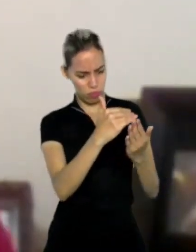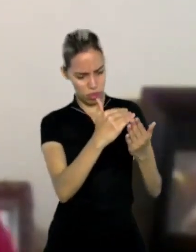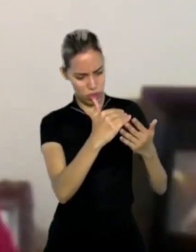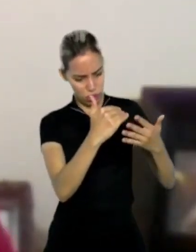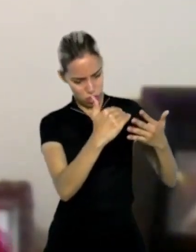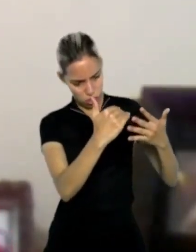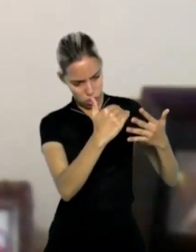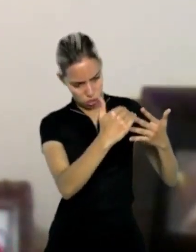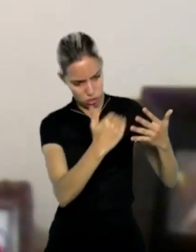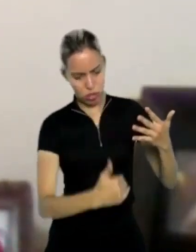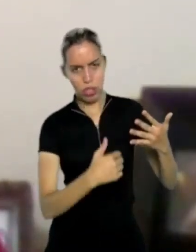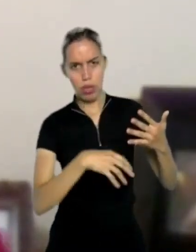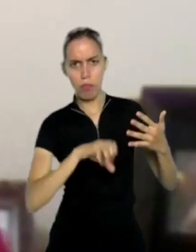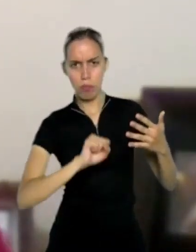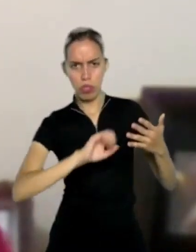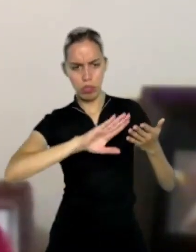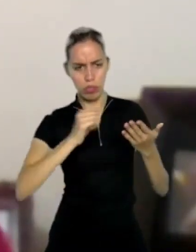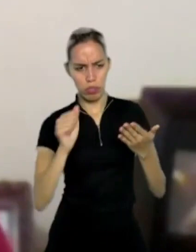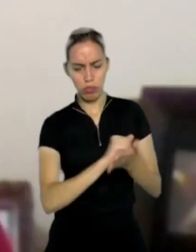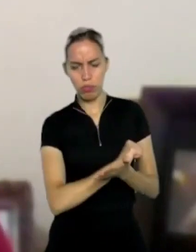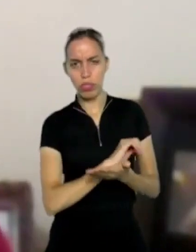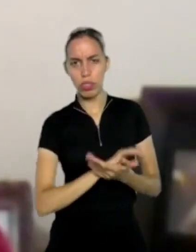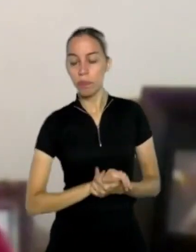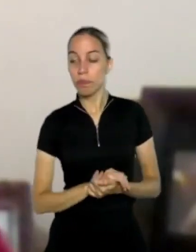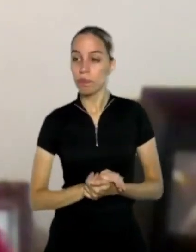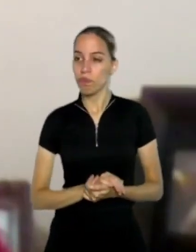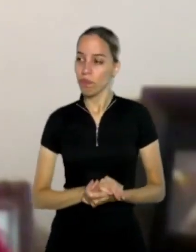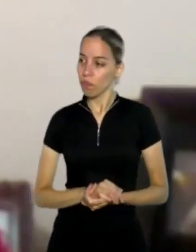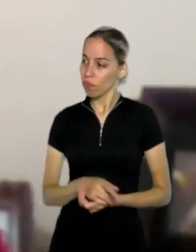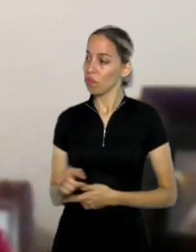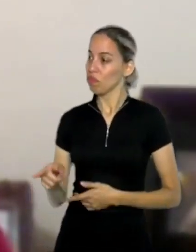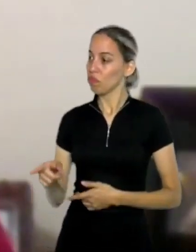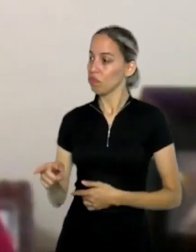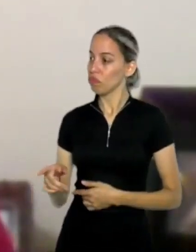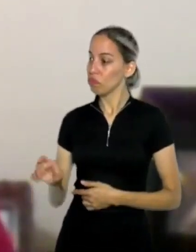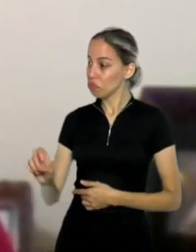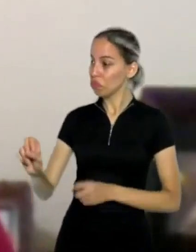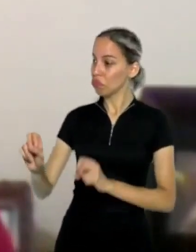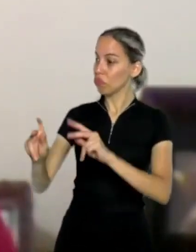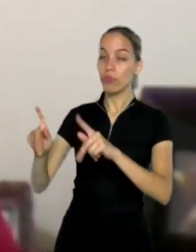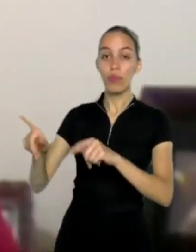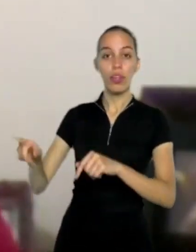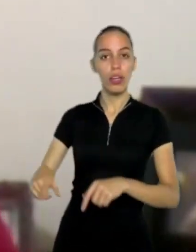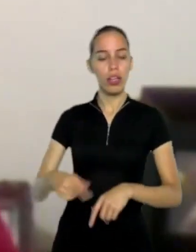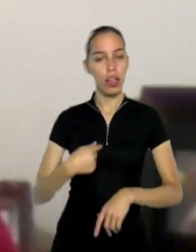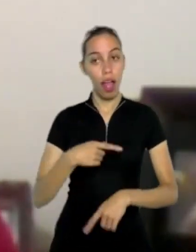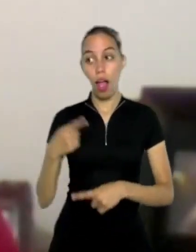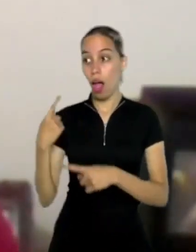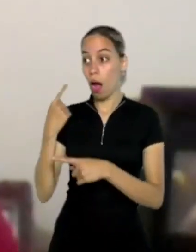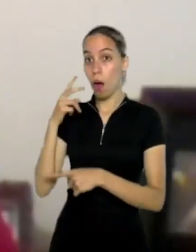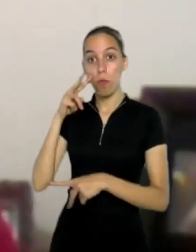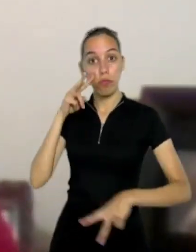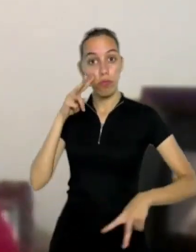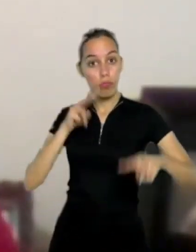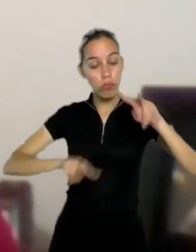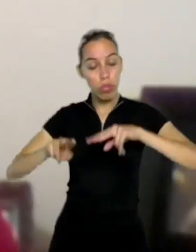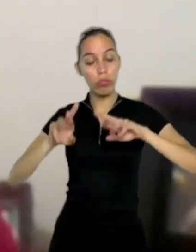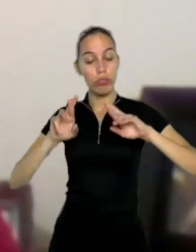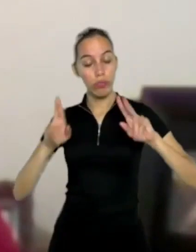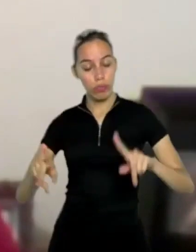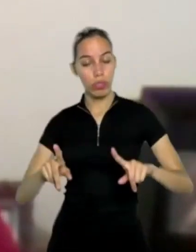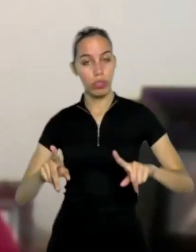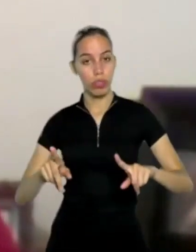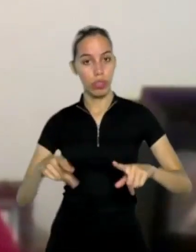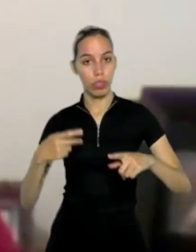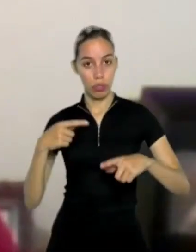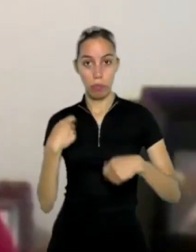São olhares, né, diferenciados que eu acho que a gente precisa de ter, né? Então, assim, é um livro que eu gosto muito dele, sabe? Eu fiquei